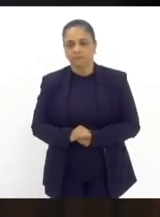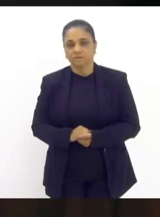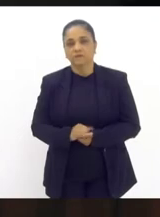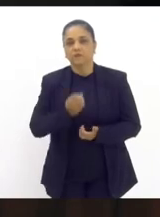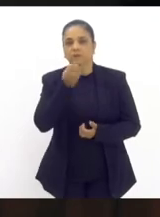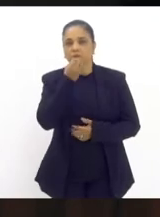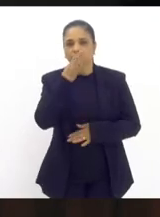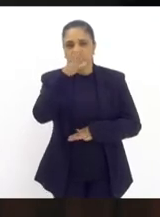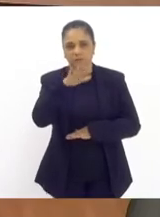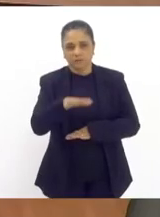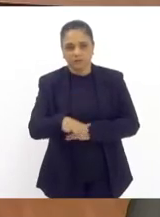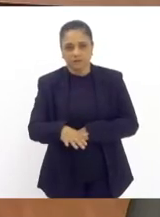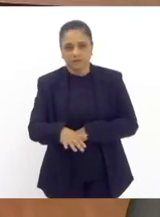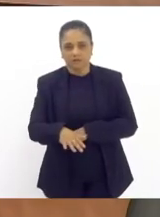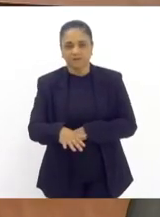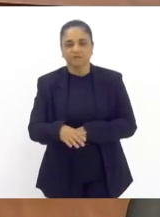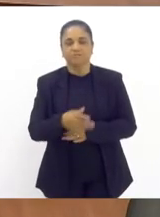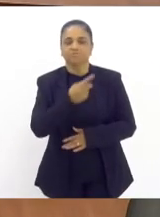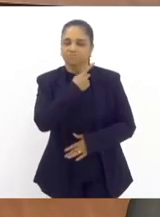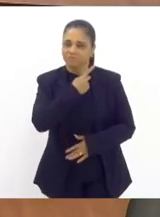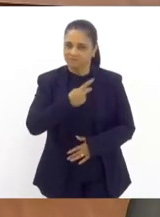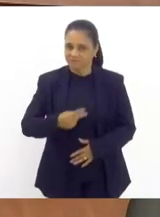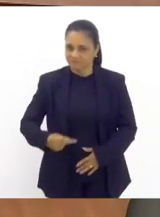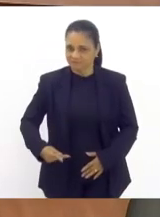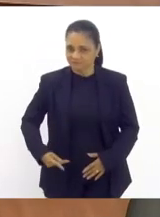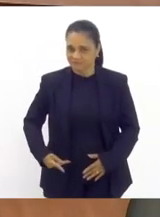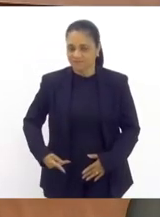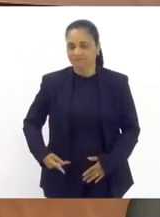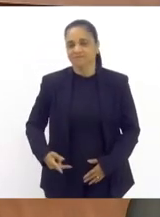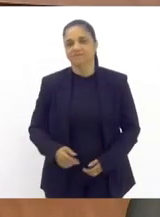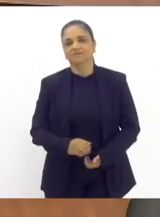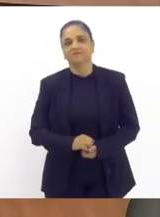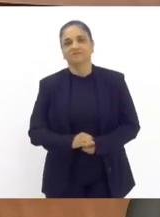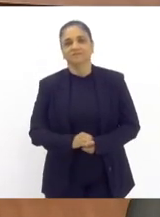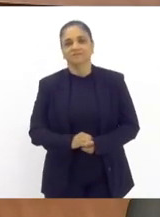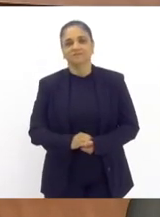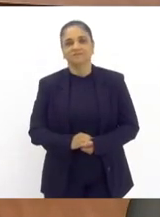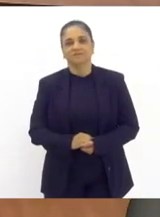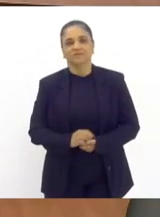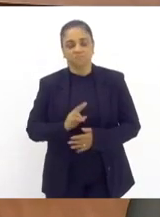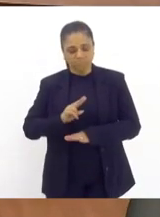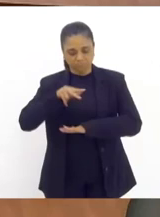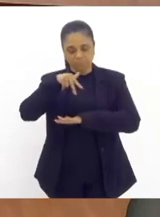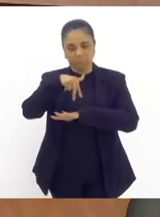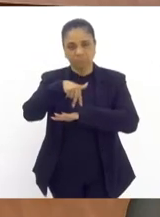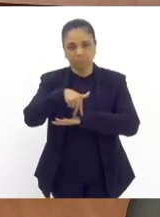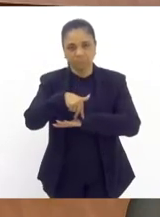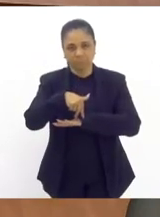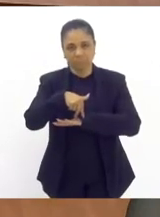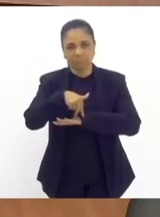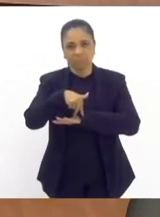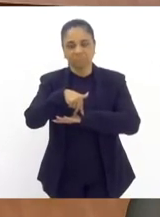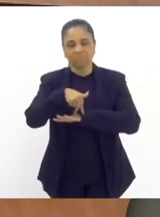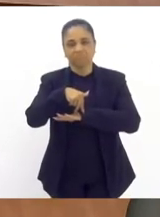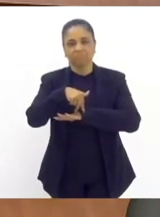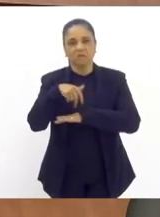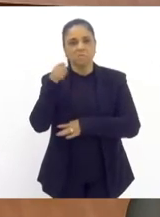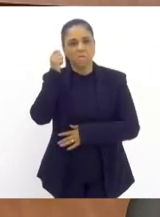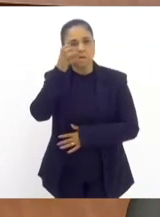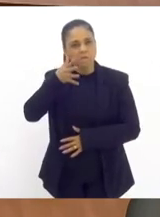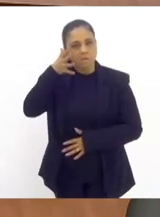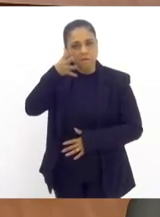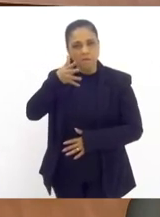Boa tarde senhora presidente usa essa Tribuna hoje para falar que o